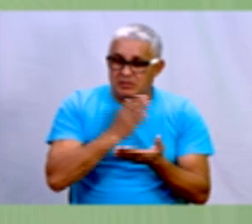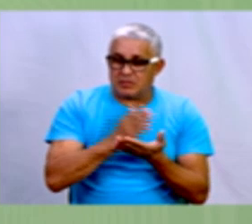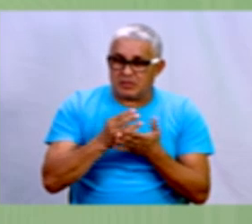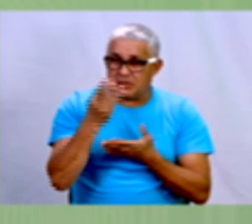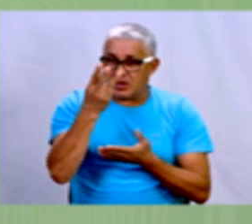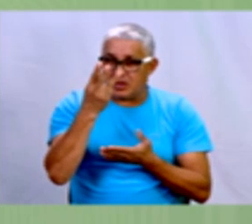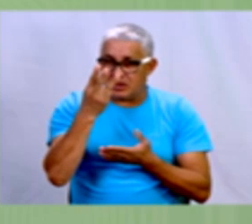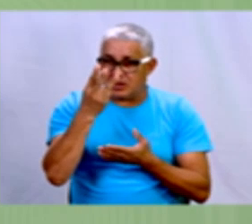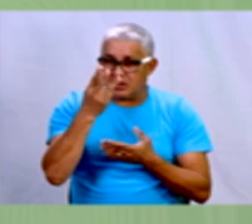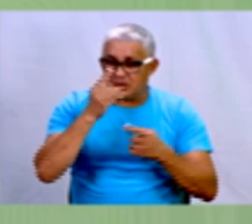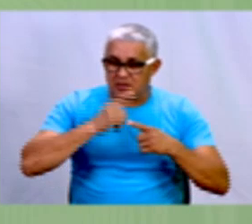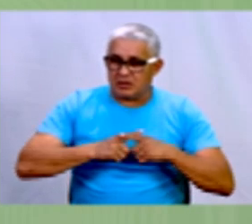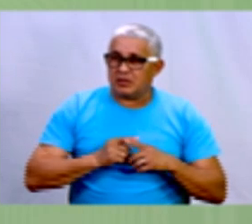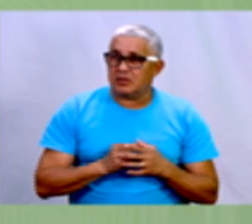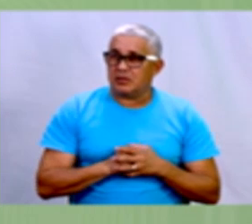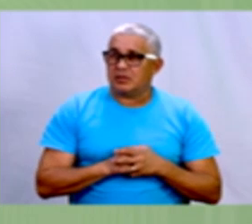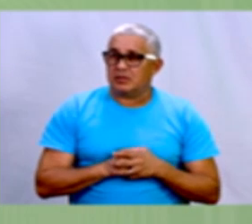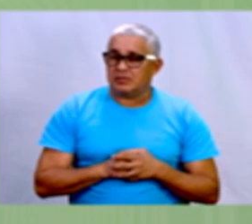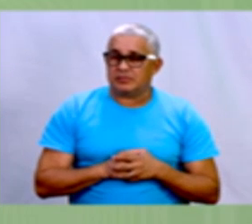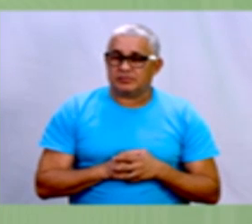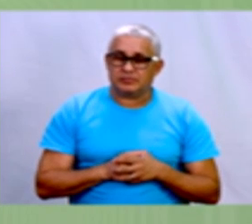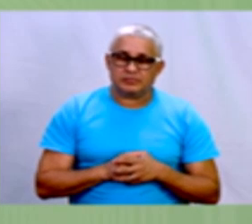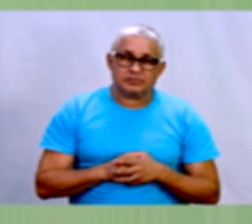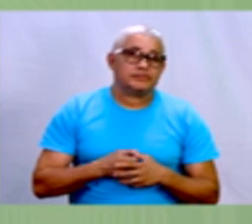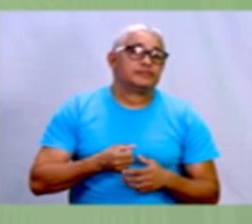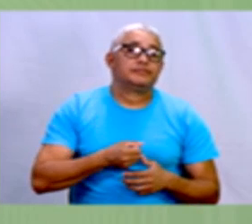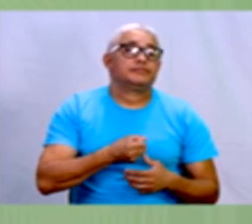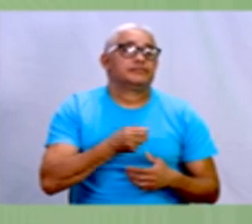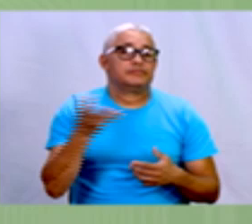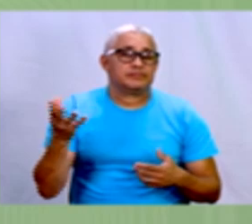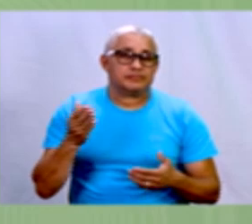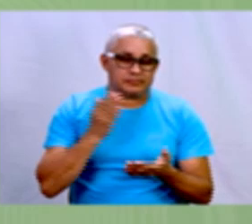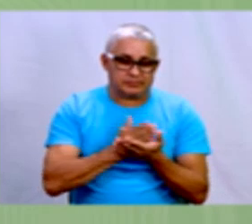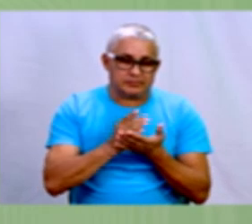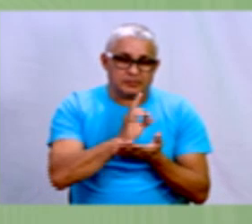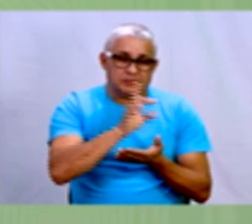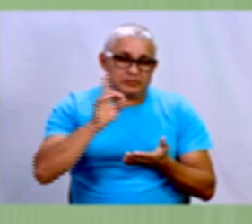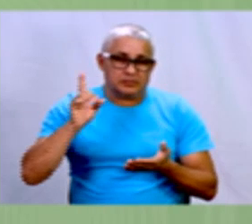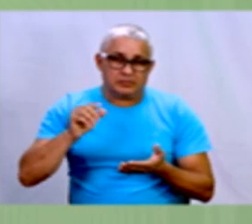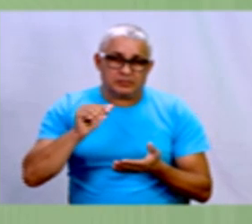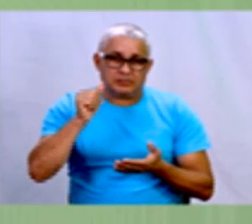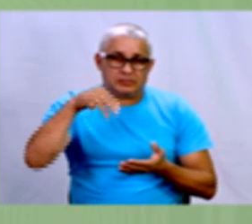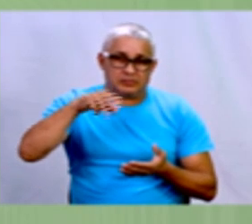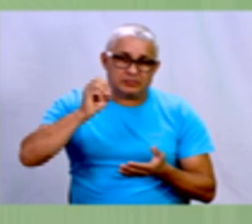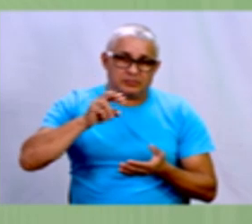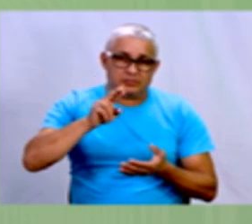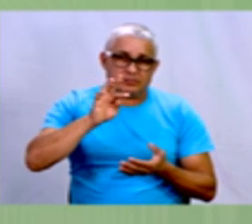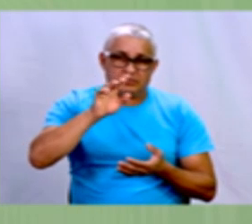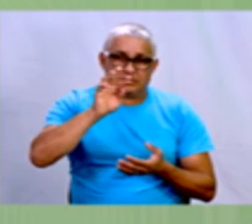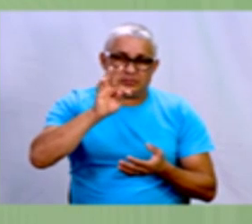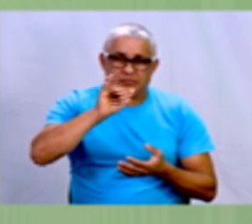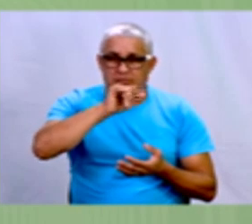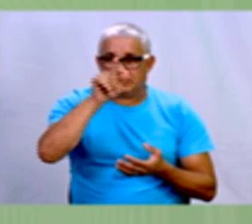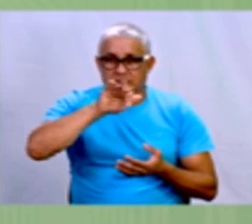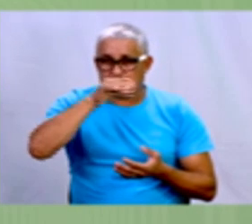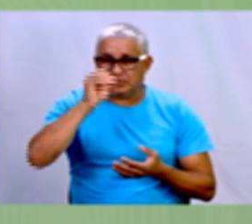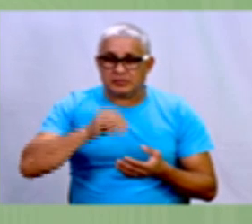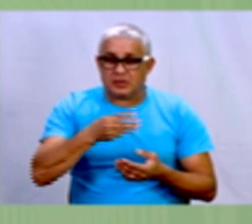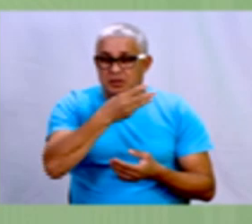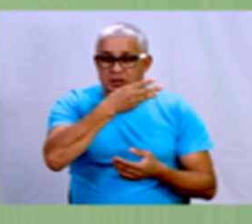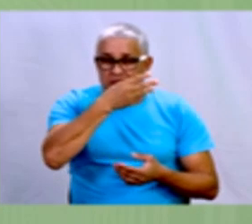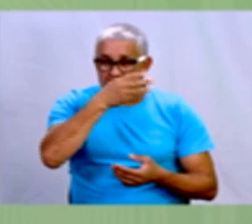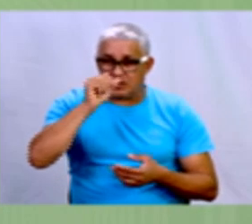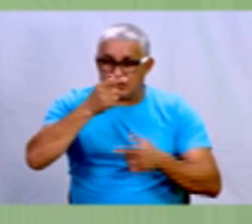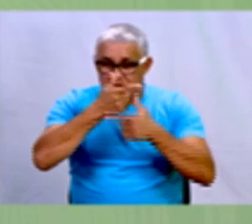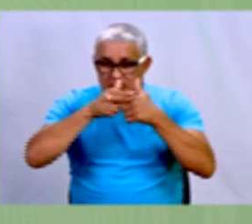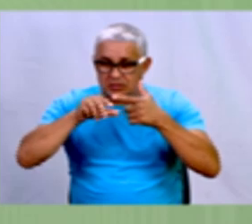em 3 vezes, qual que vai ser o valor de cada parcela de amortização? 300 divididos por 3. Então,